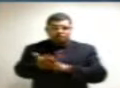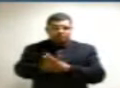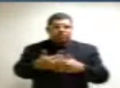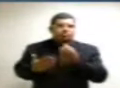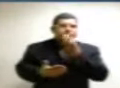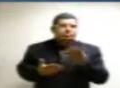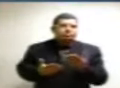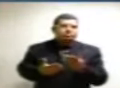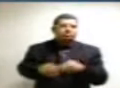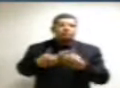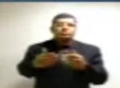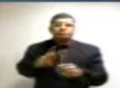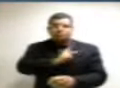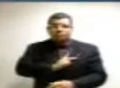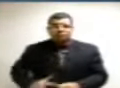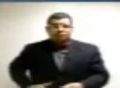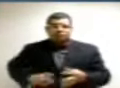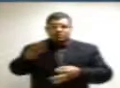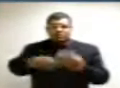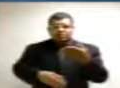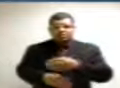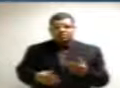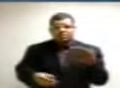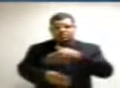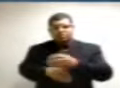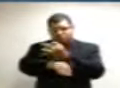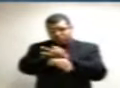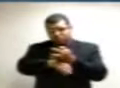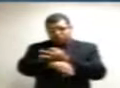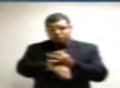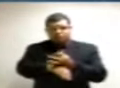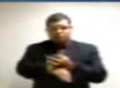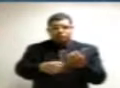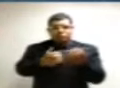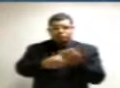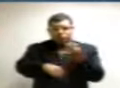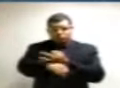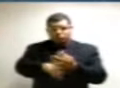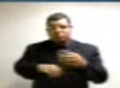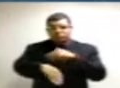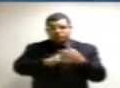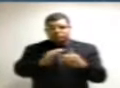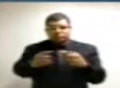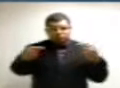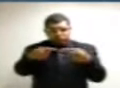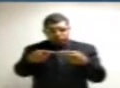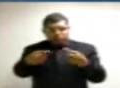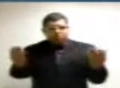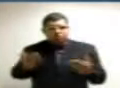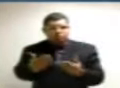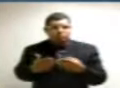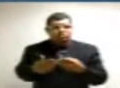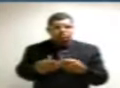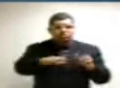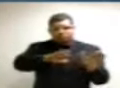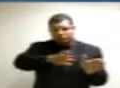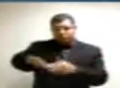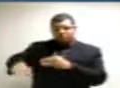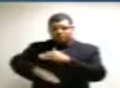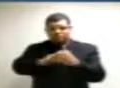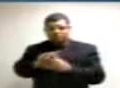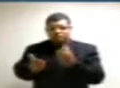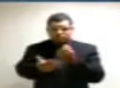Justiça. Aí o presidente do tribunal entra de férias, o vice-presidente toma uma decisão de